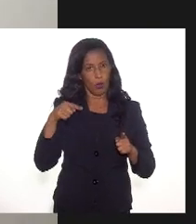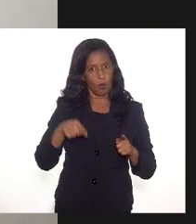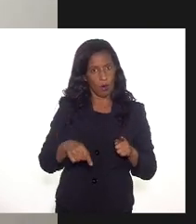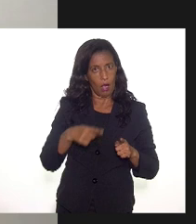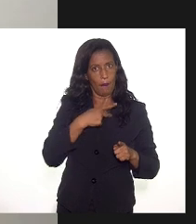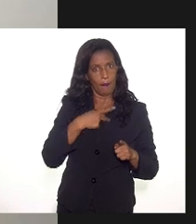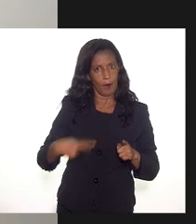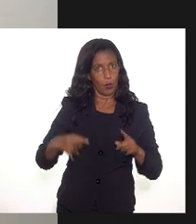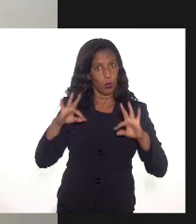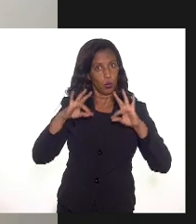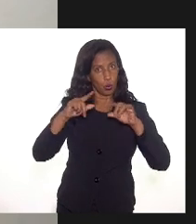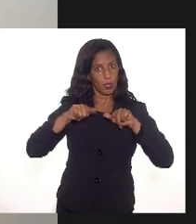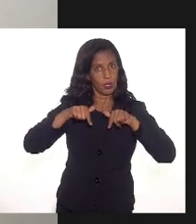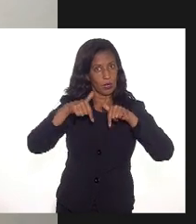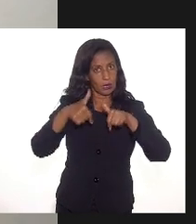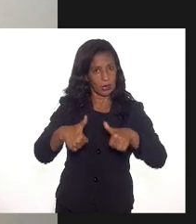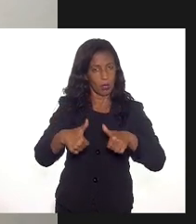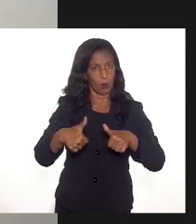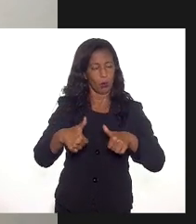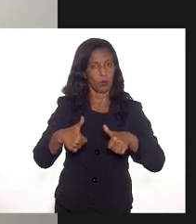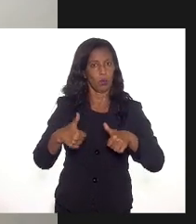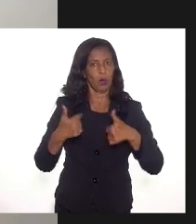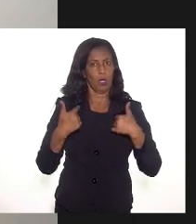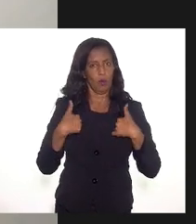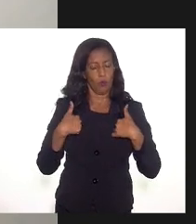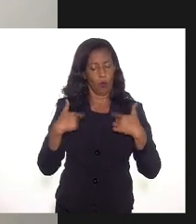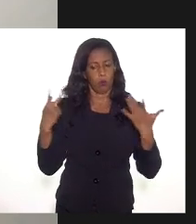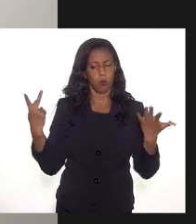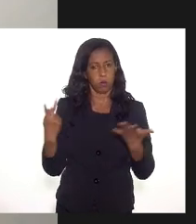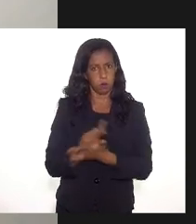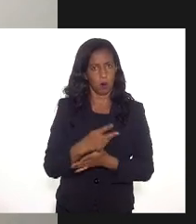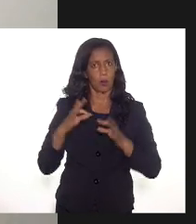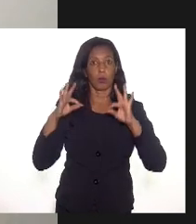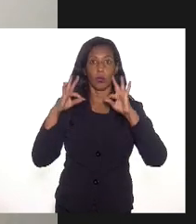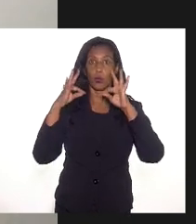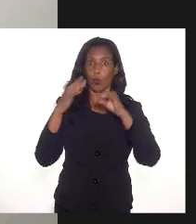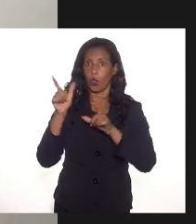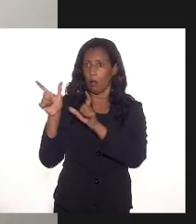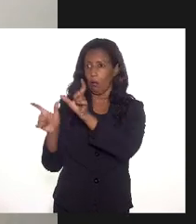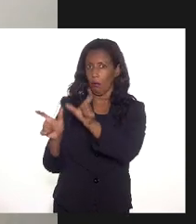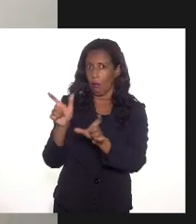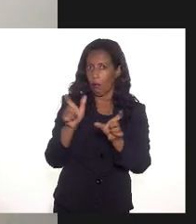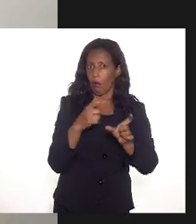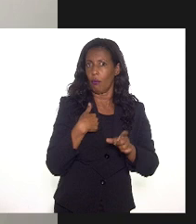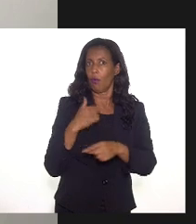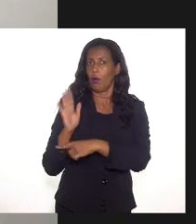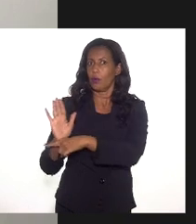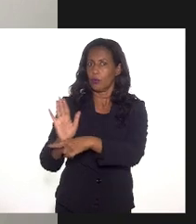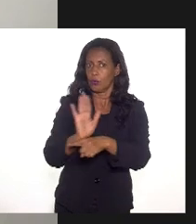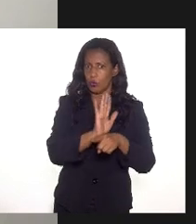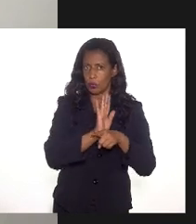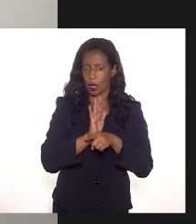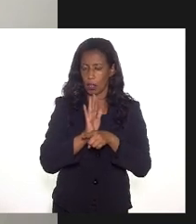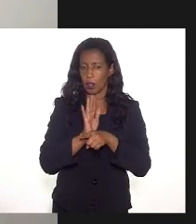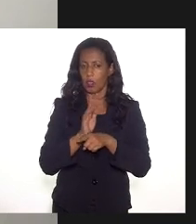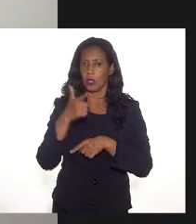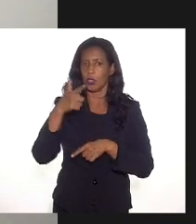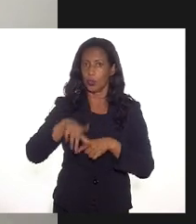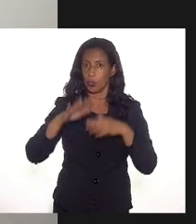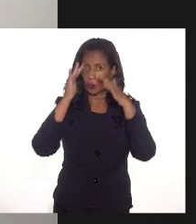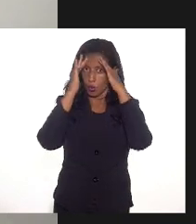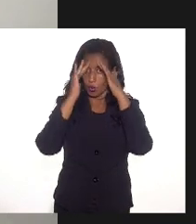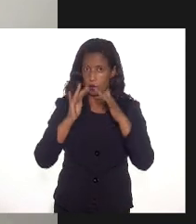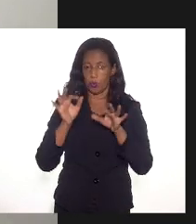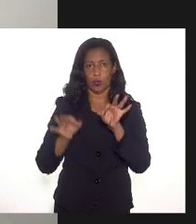todas as ações sociais foram realizadas e todas as pessoas foram atendidas. mais uma vez, respeitando a